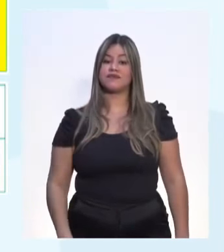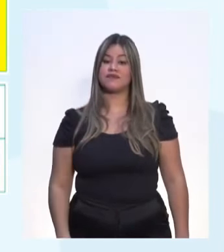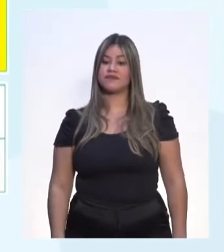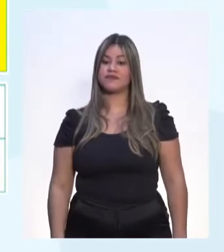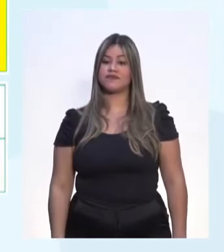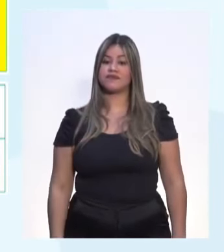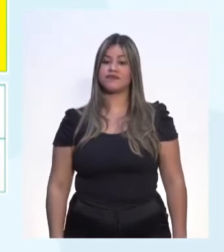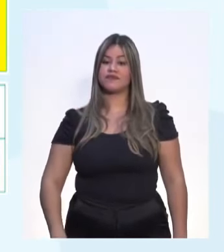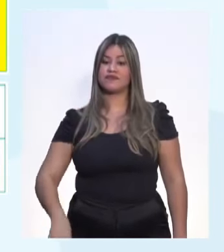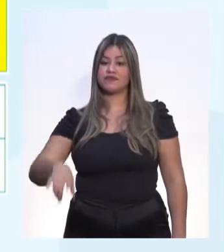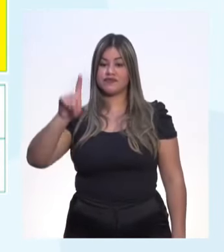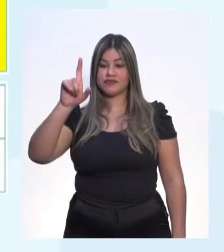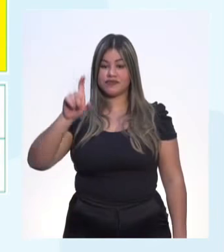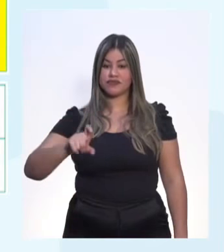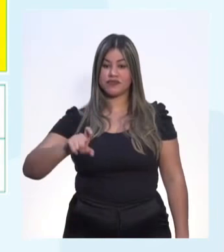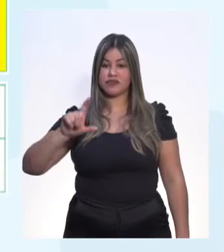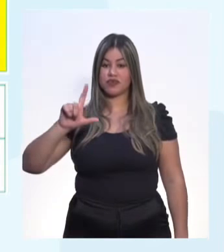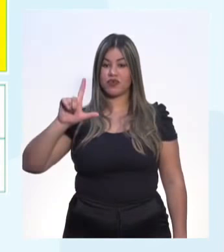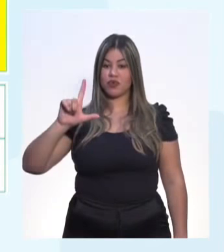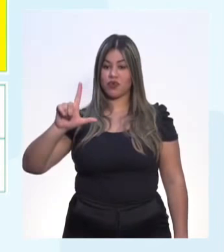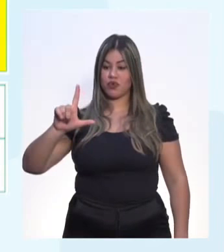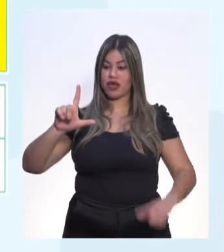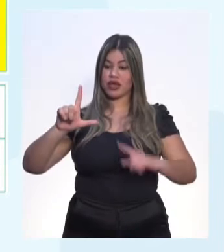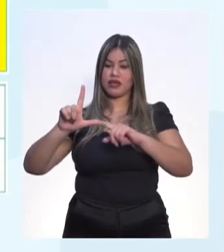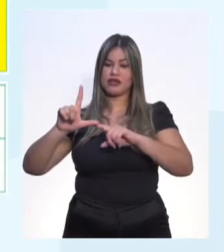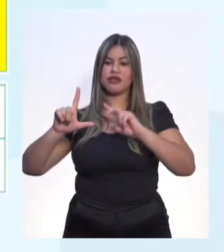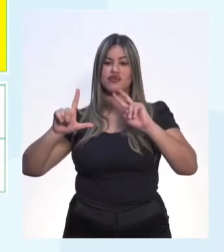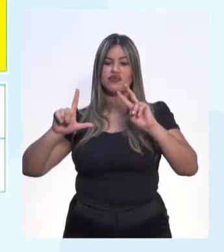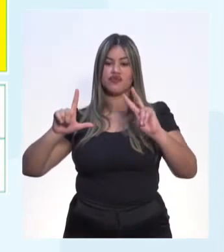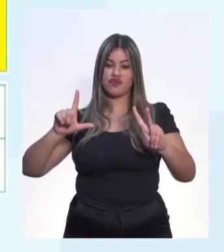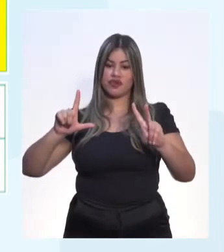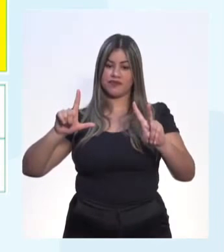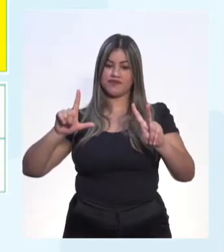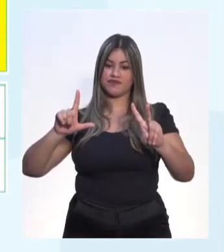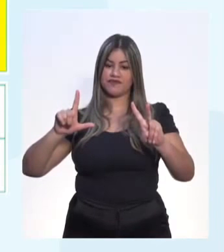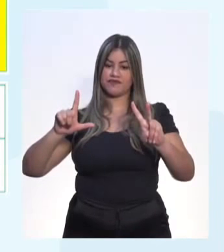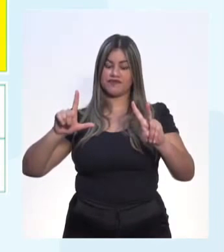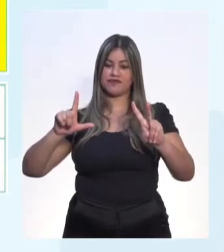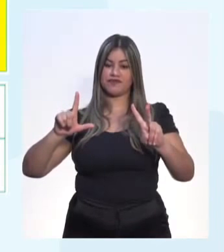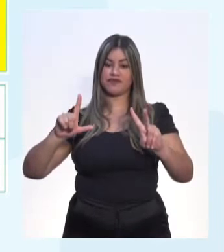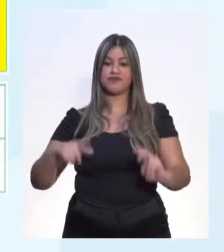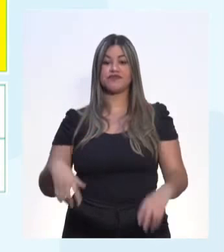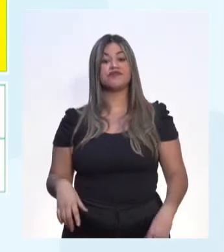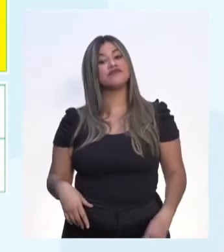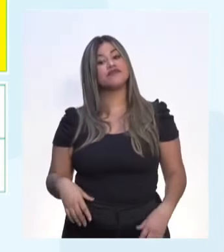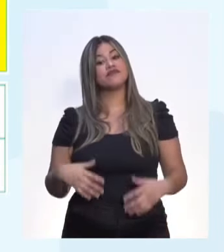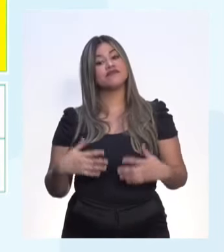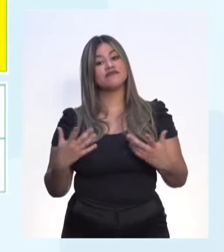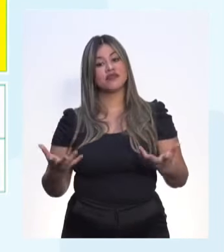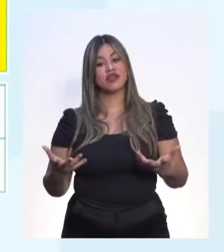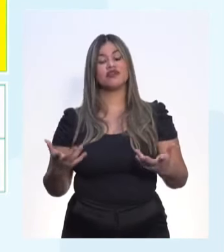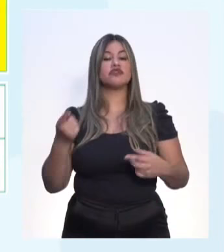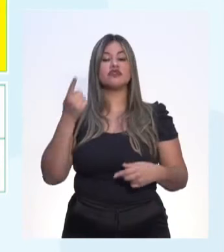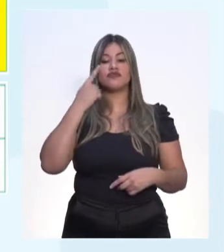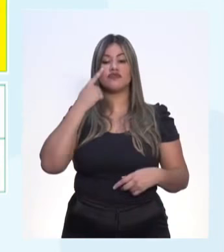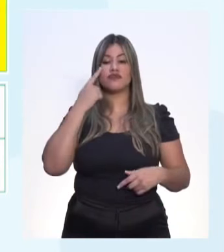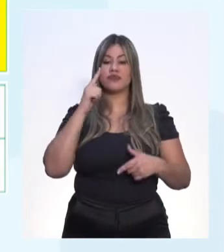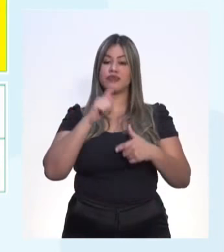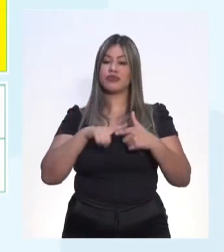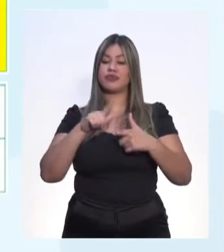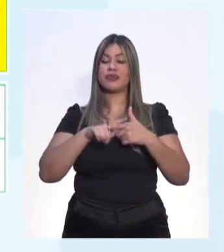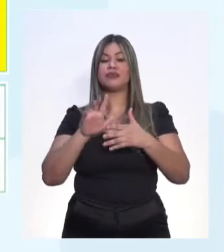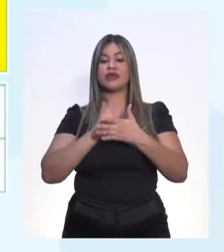aqui 1l e aqui um ver a é extremamente importante o que é tão até aqui a gente não ver em nenhum